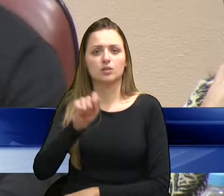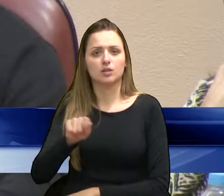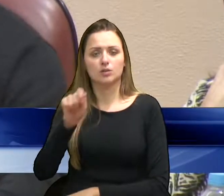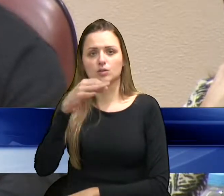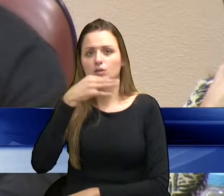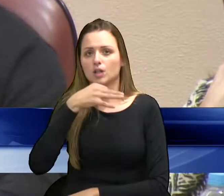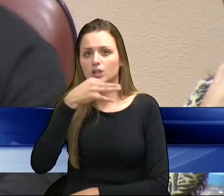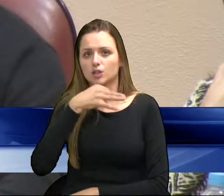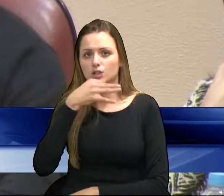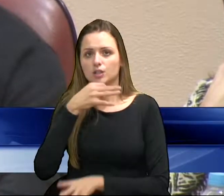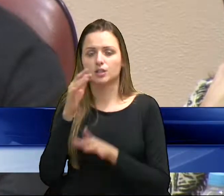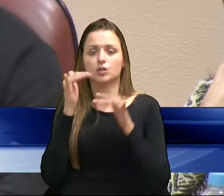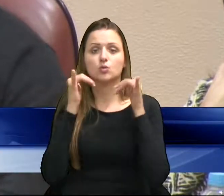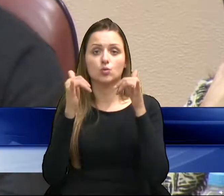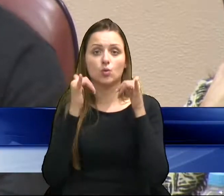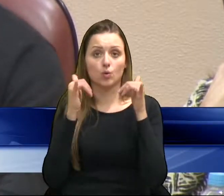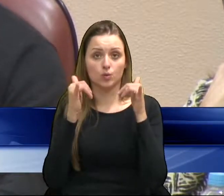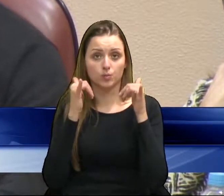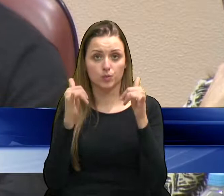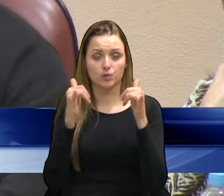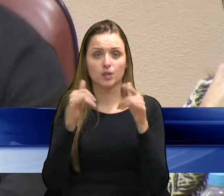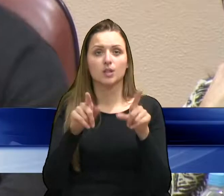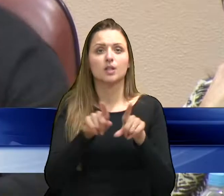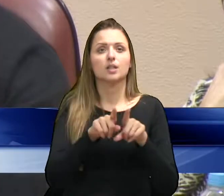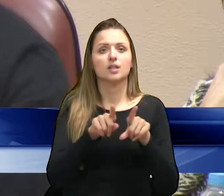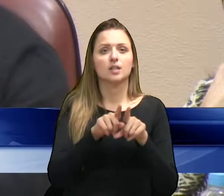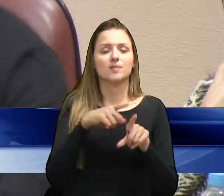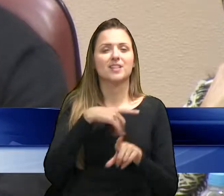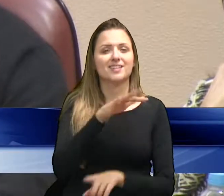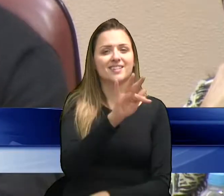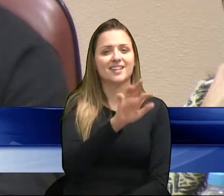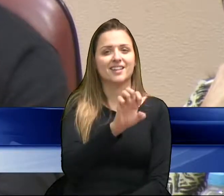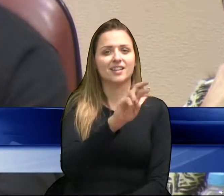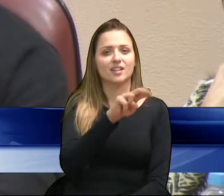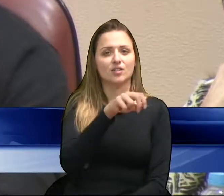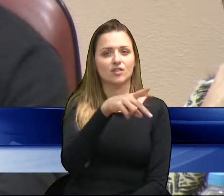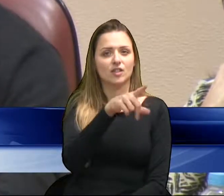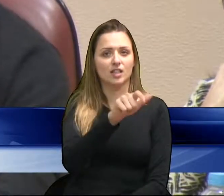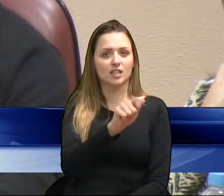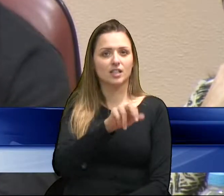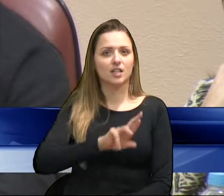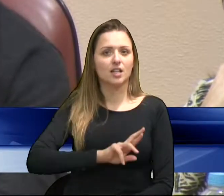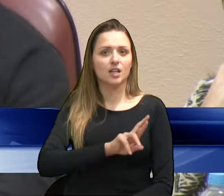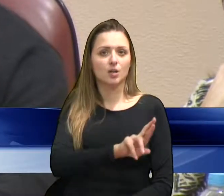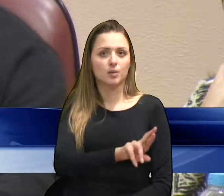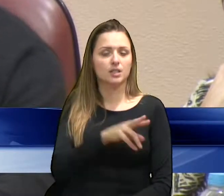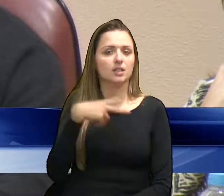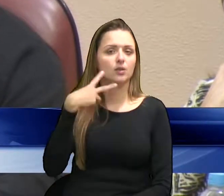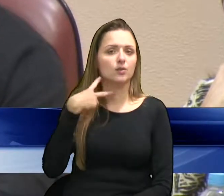de Taxilotação. Temos também a Fernanda, que está aqui representando o vereador Gustavo